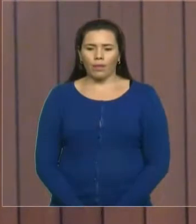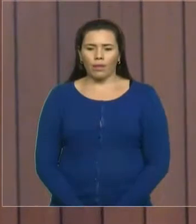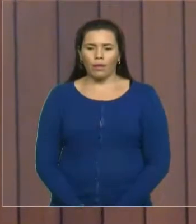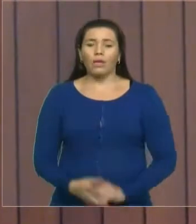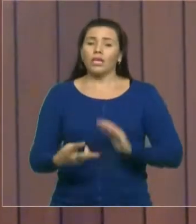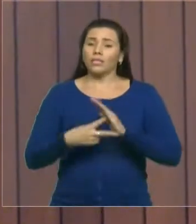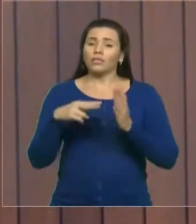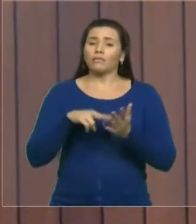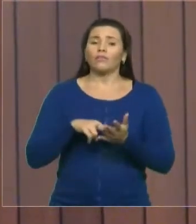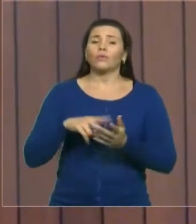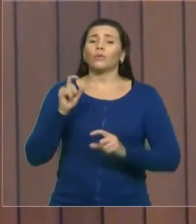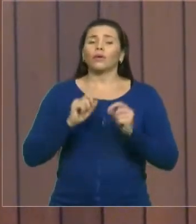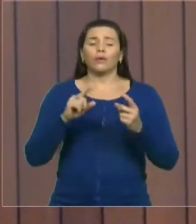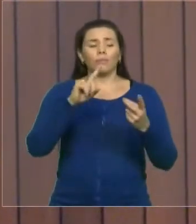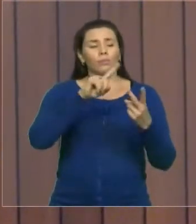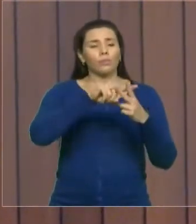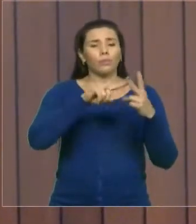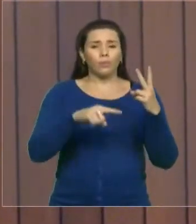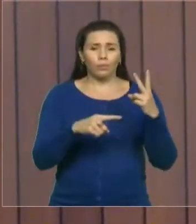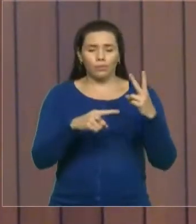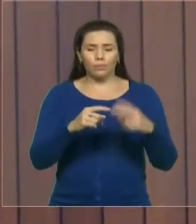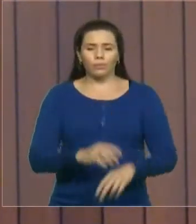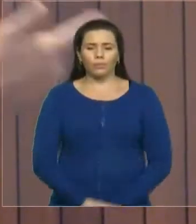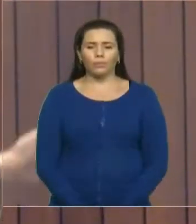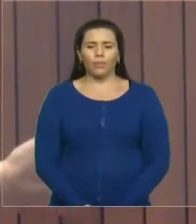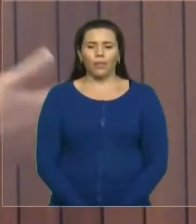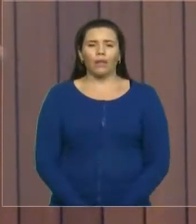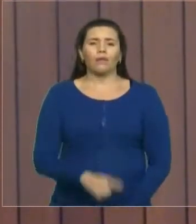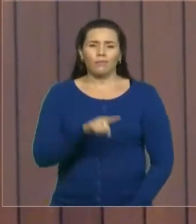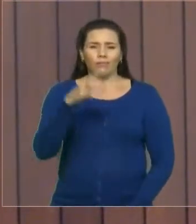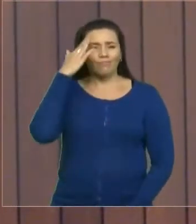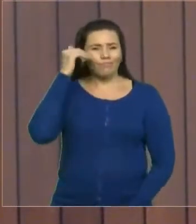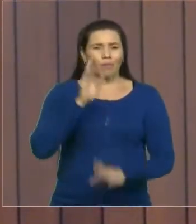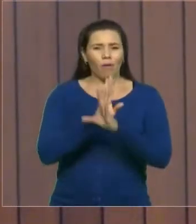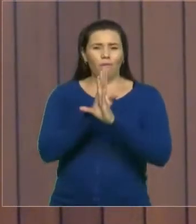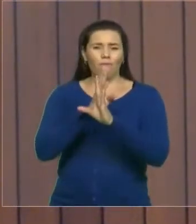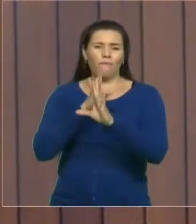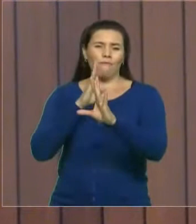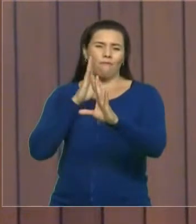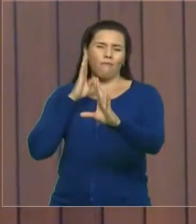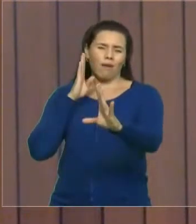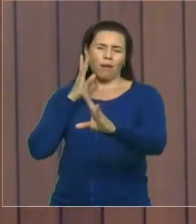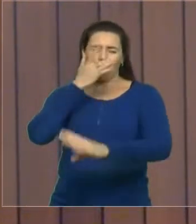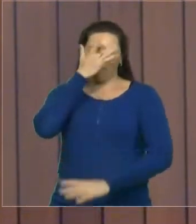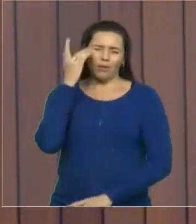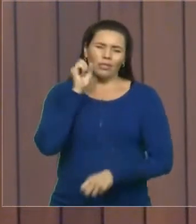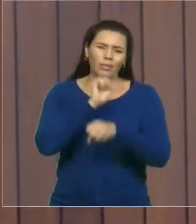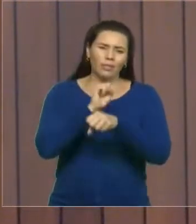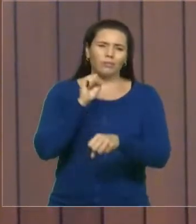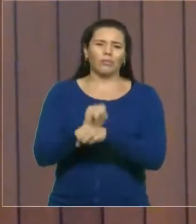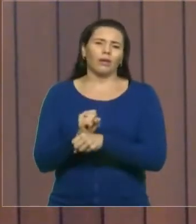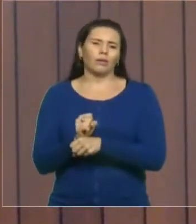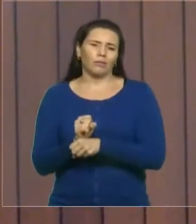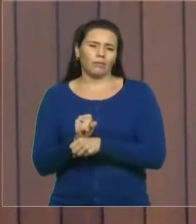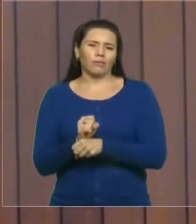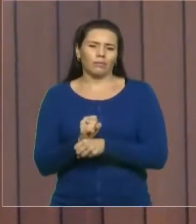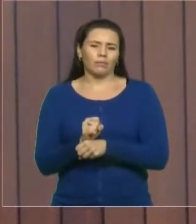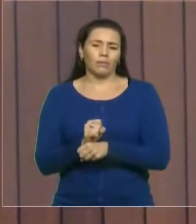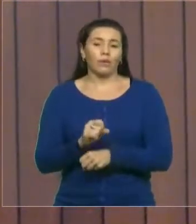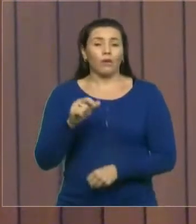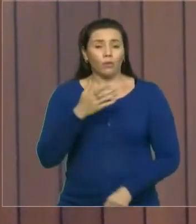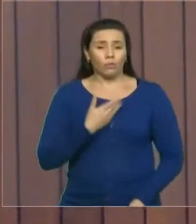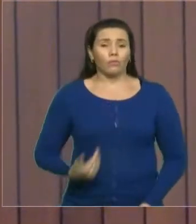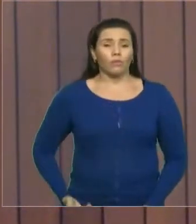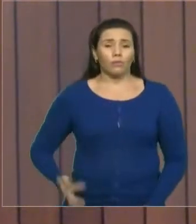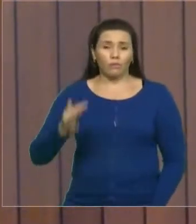a fila de pessoas que esperam por fazer tratamento de hemodiálise. Porque no governo Flávio